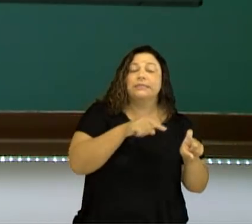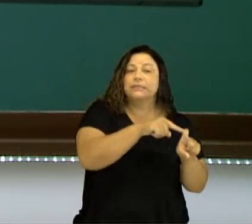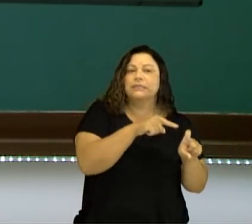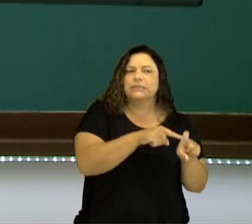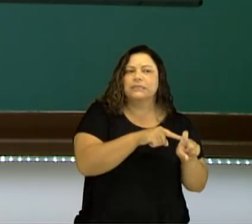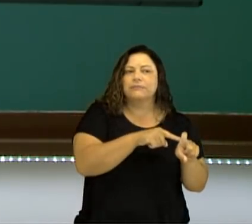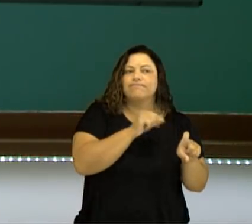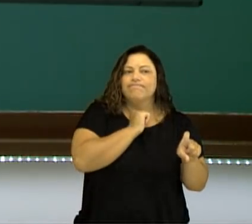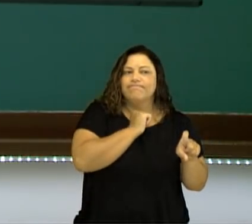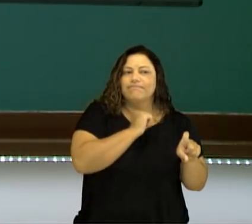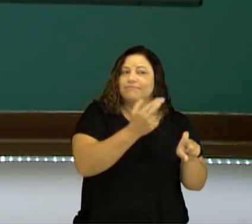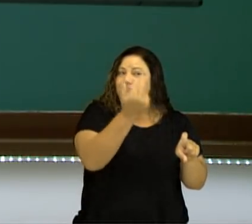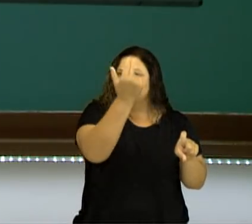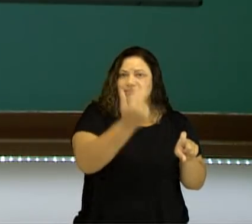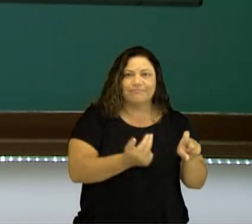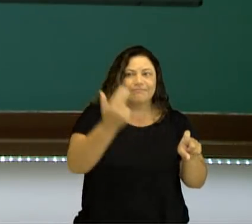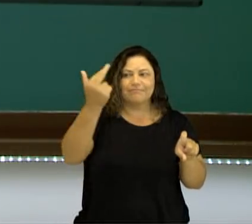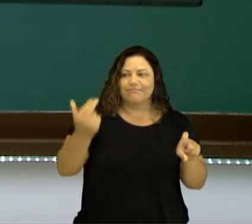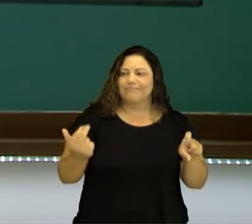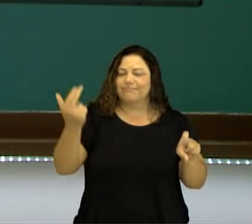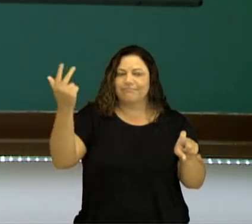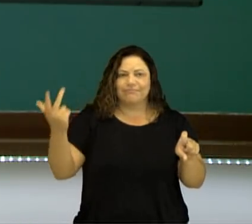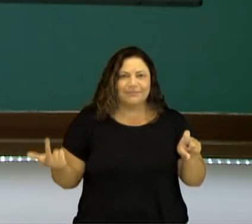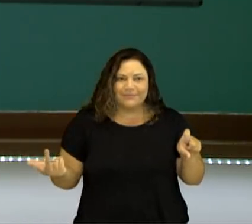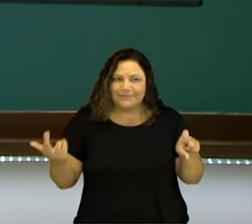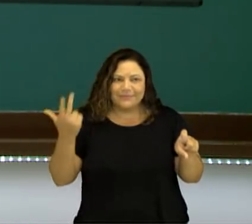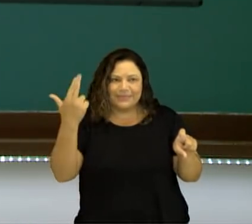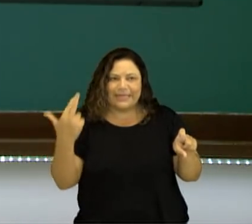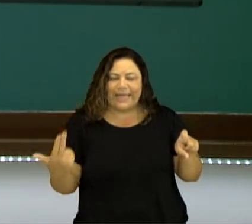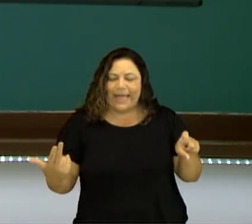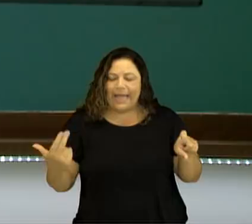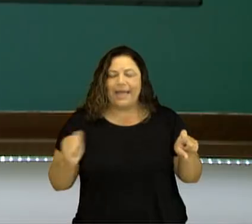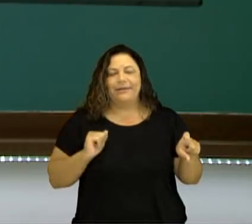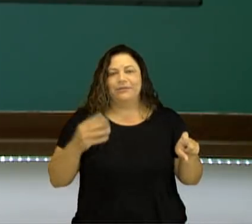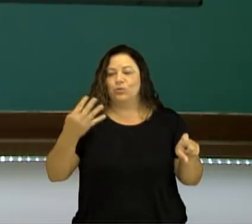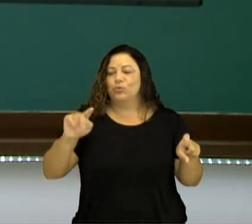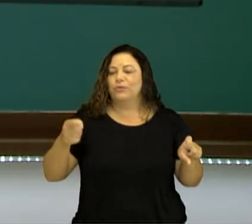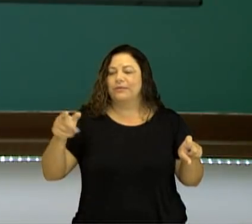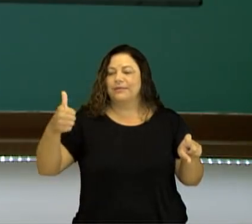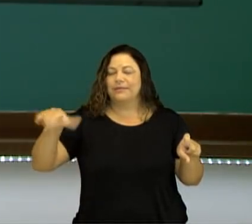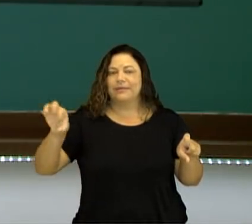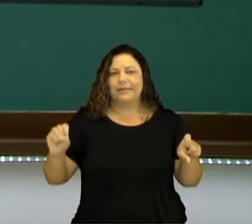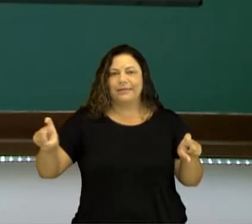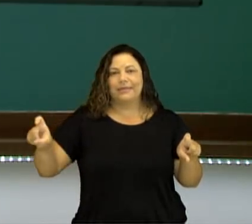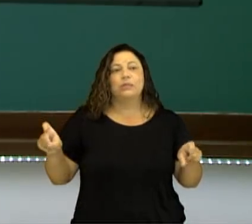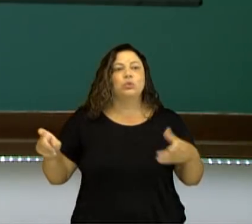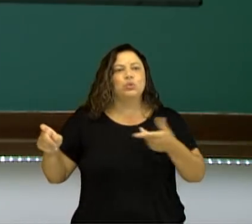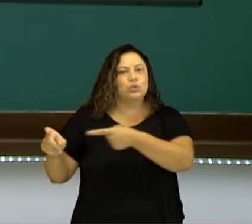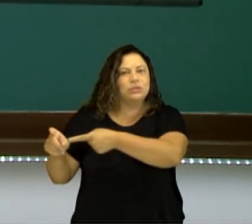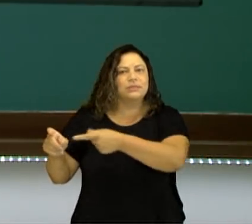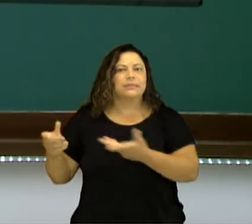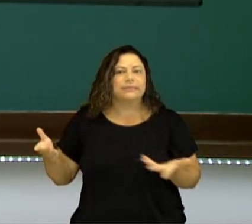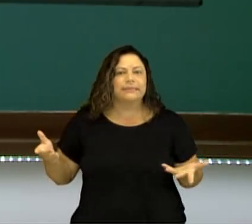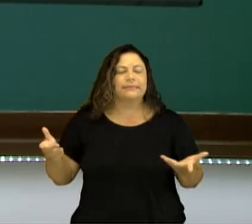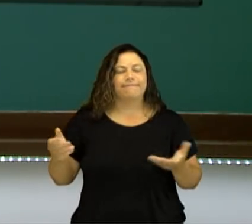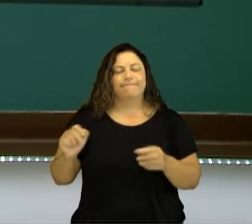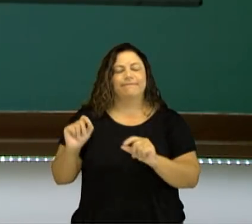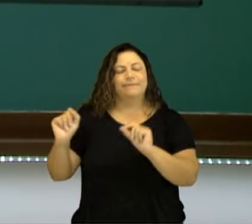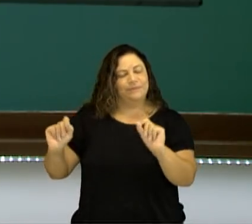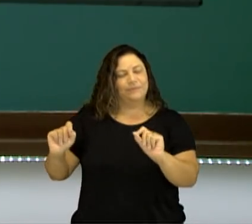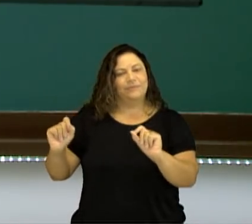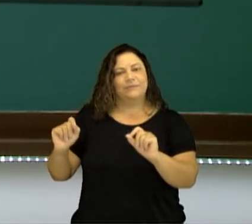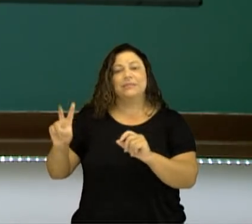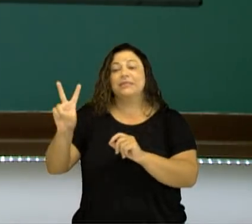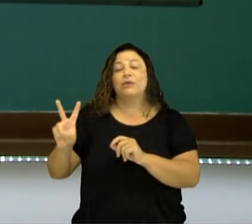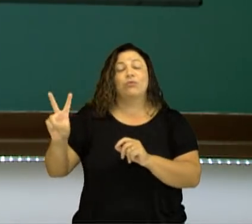a ideia é a mesma. 4,10, que é o valor fixo do preço dessa gasolina, desse combustível,